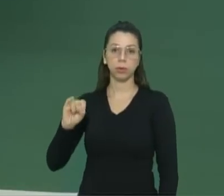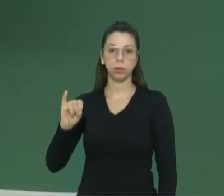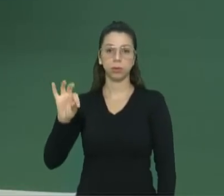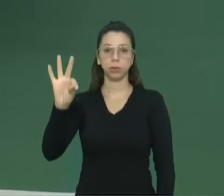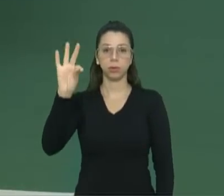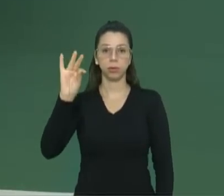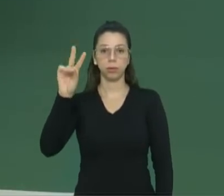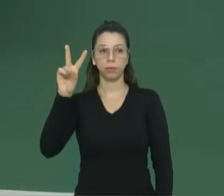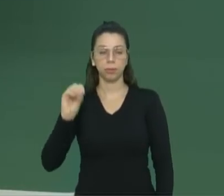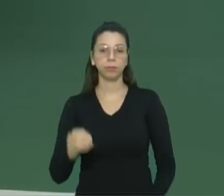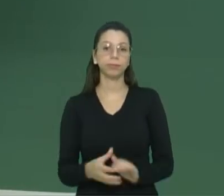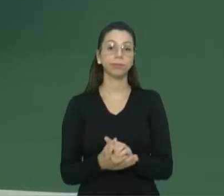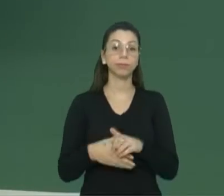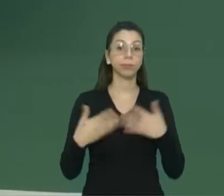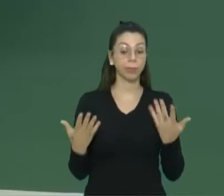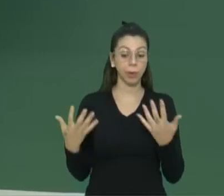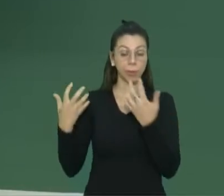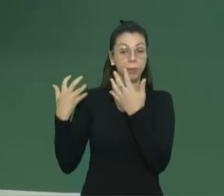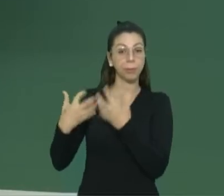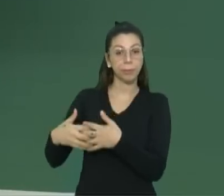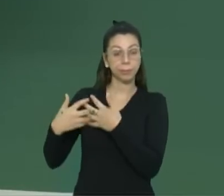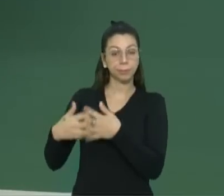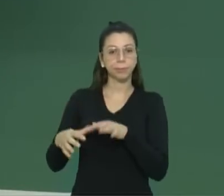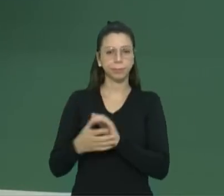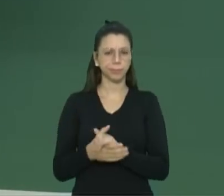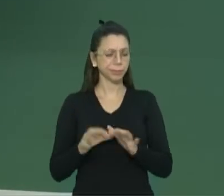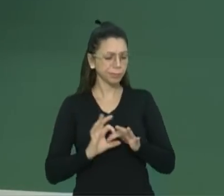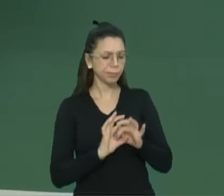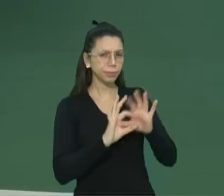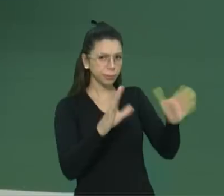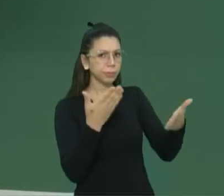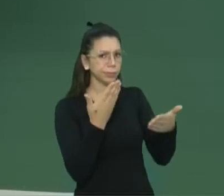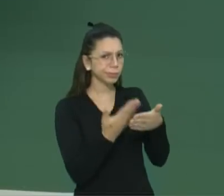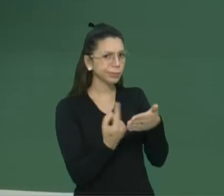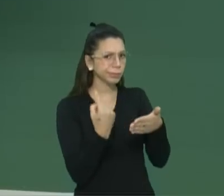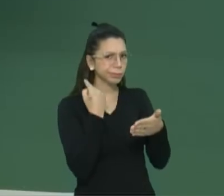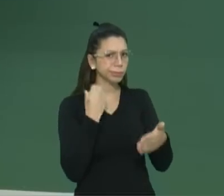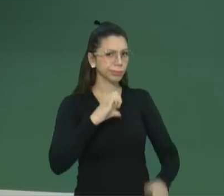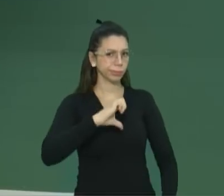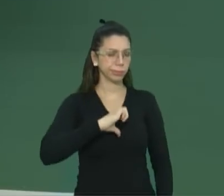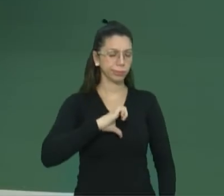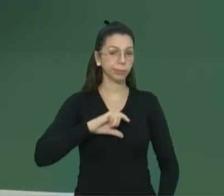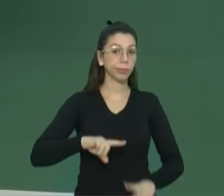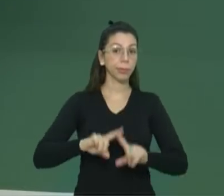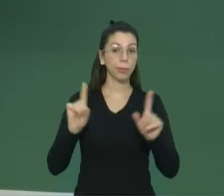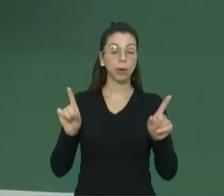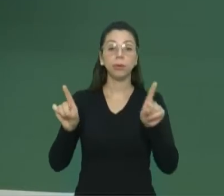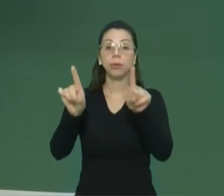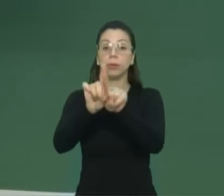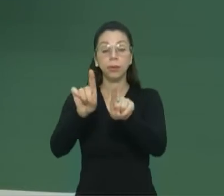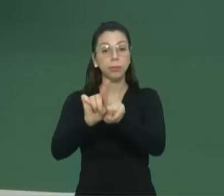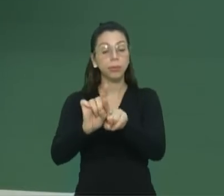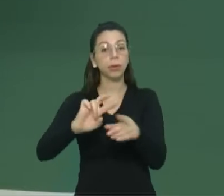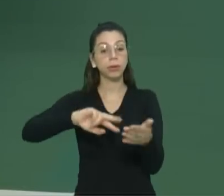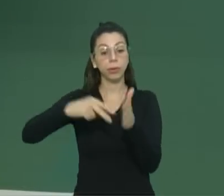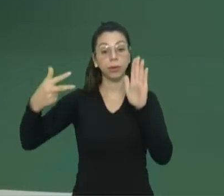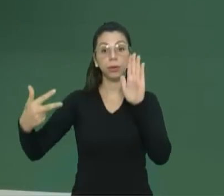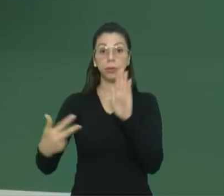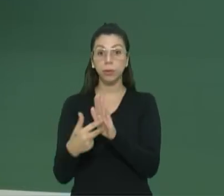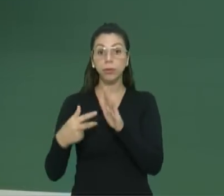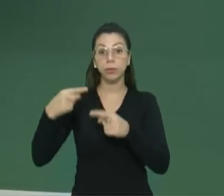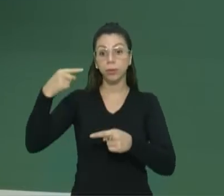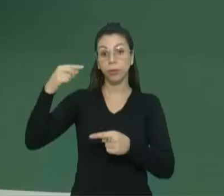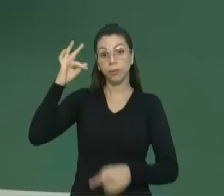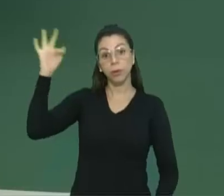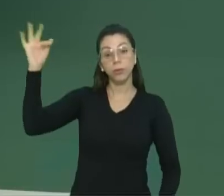Então, parando para pensar aqui, liberdade nós já vimos nas aulas de ética, não foi? Mas isso também tem a ver com filosofia política,